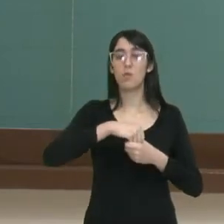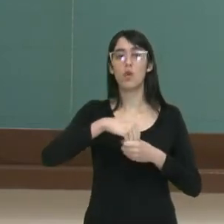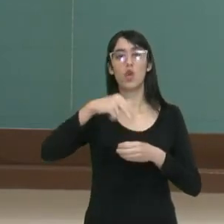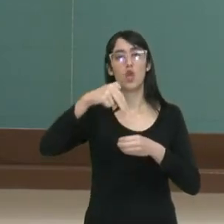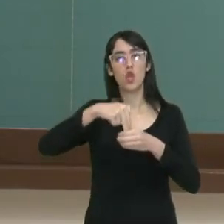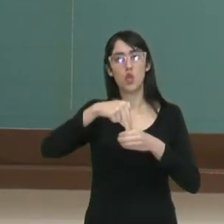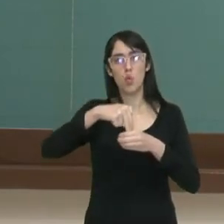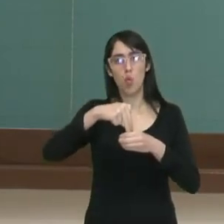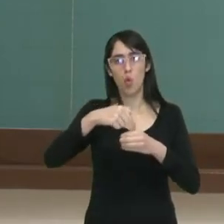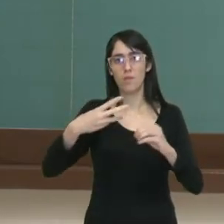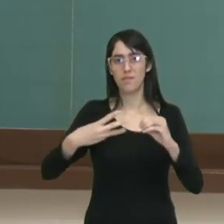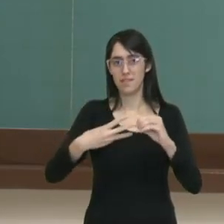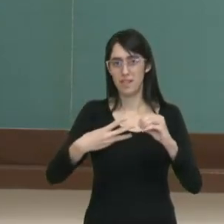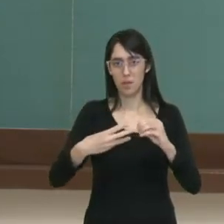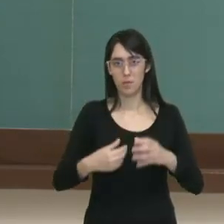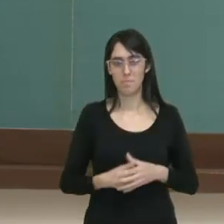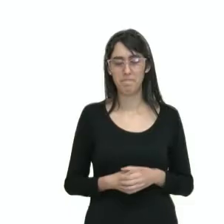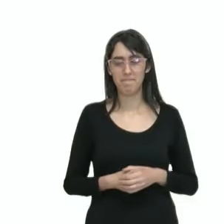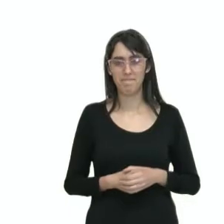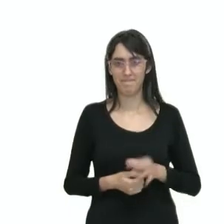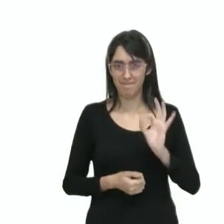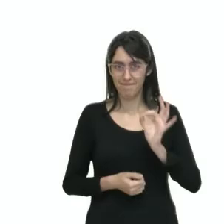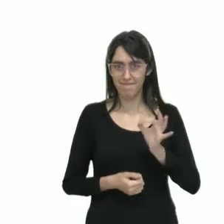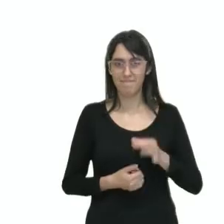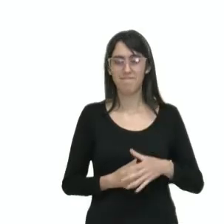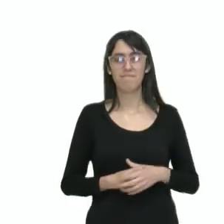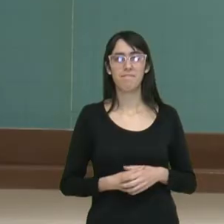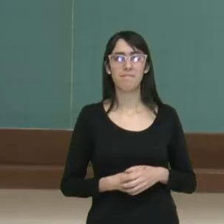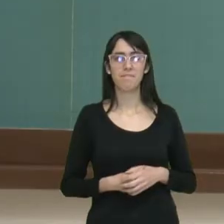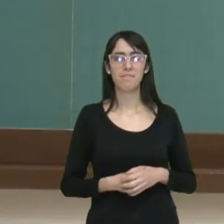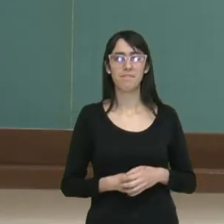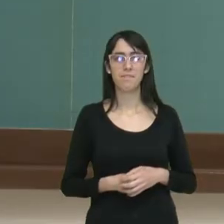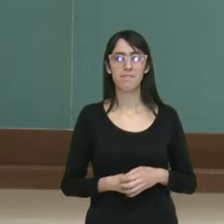do núcleo da célula, ok?